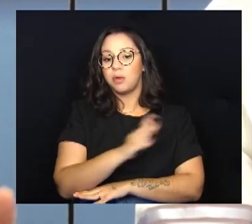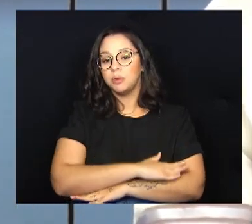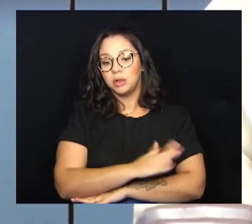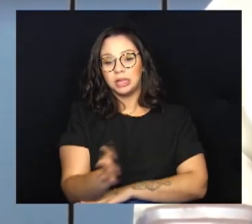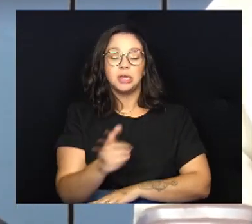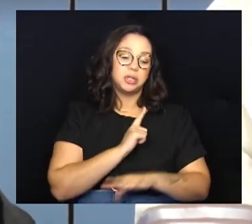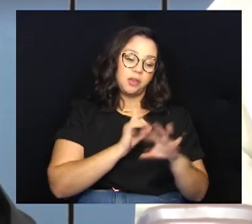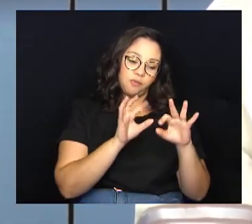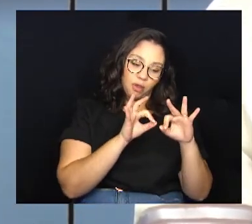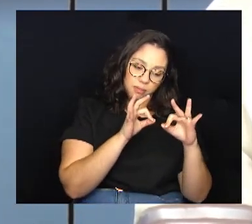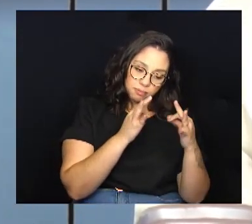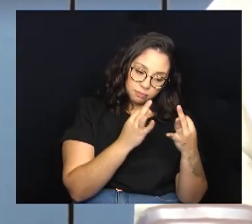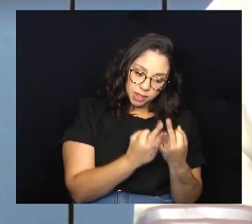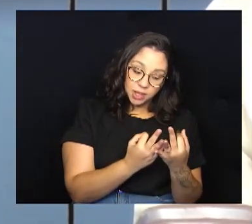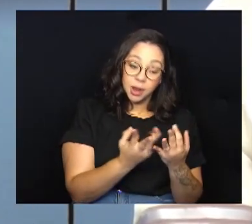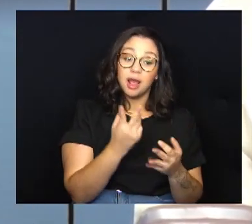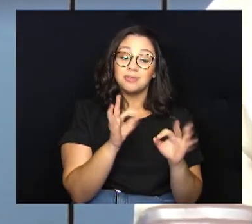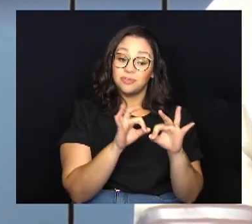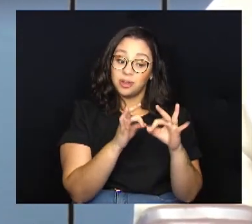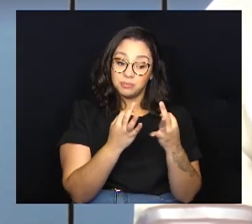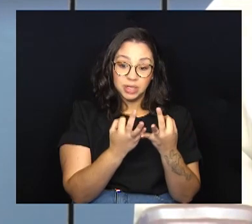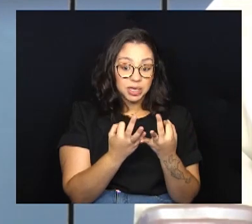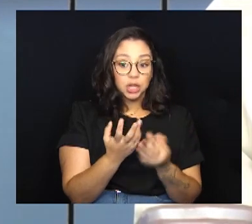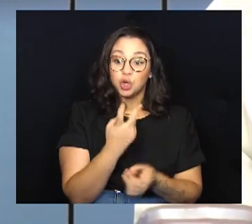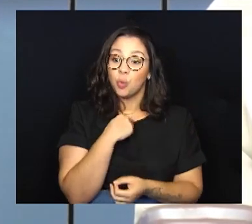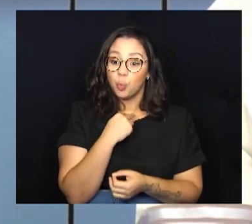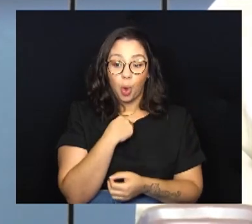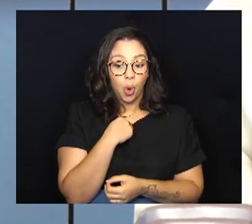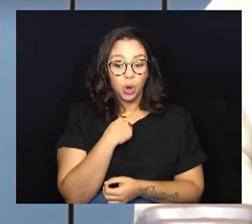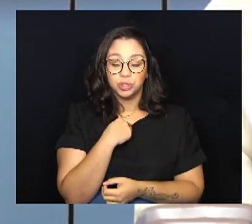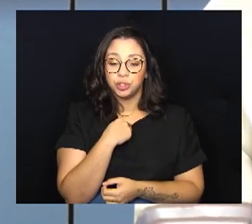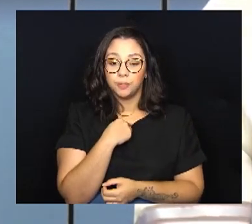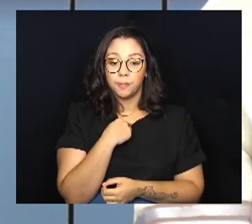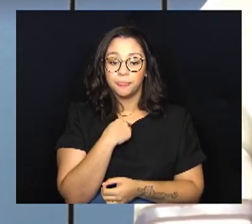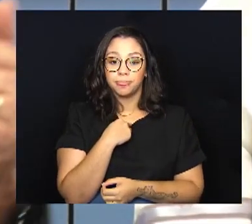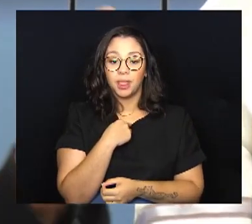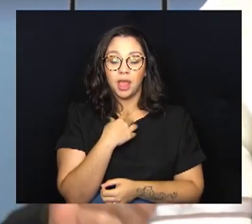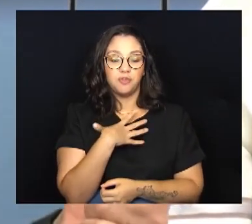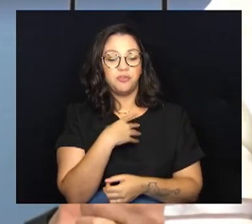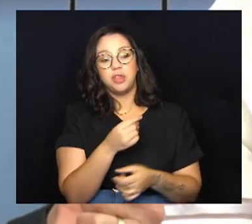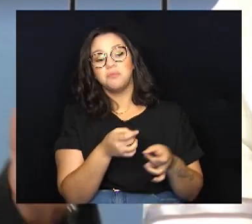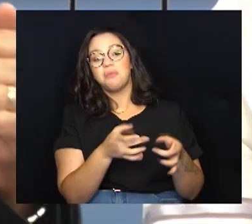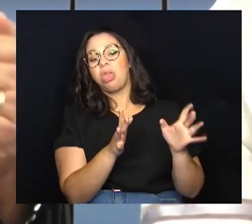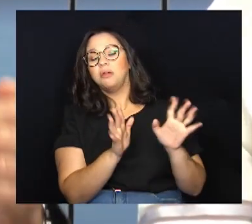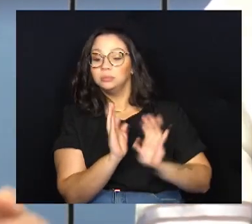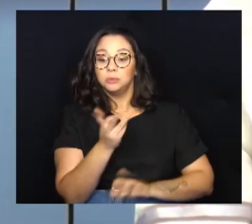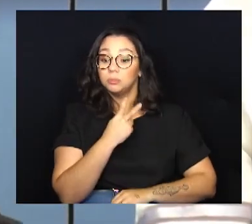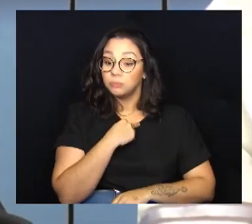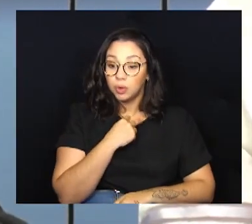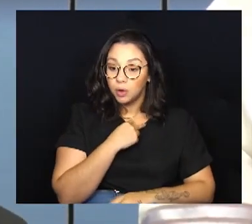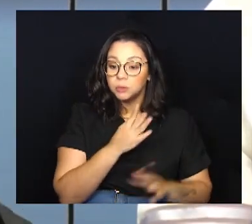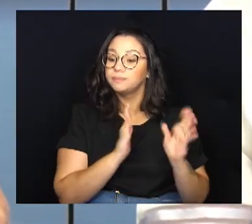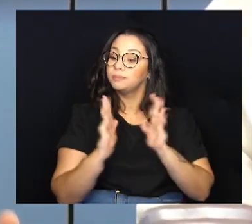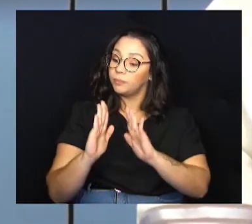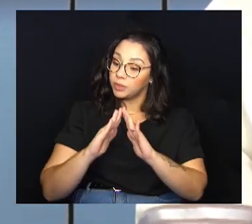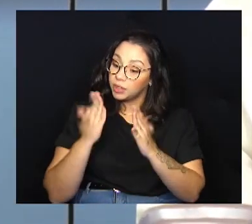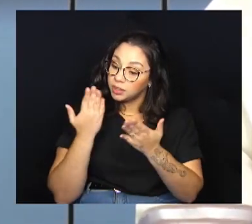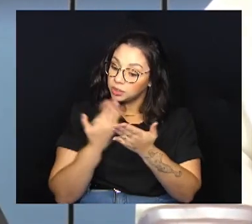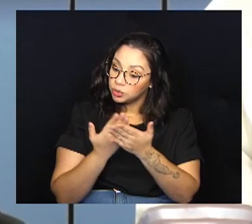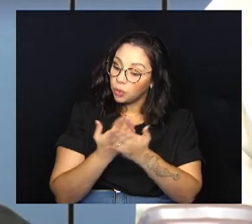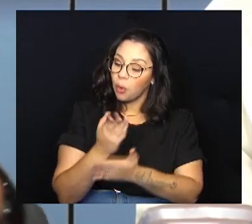Boa tarde, Mirna, boa tarde, Lúcia, boa tarde, Marilda. Boa tarde, Nelson Osser, que é o nosso presidente da Comissão de